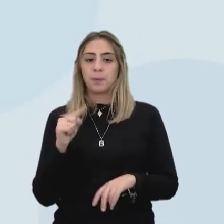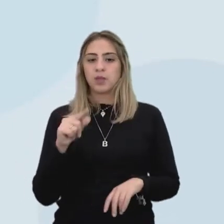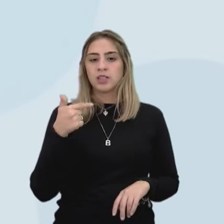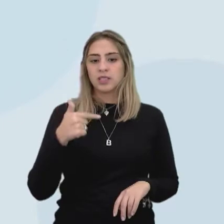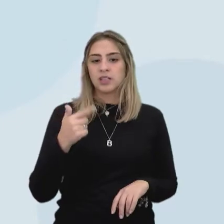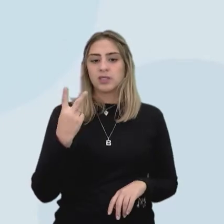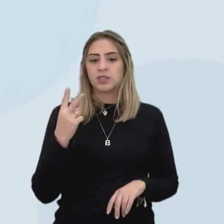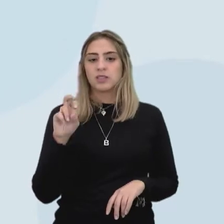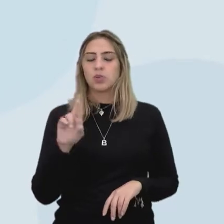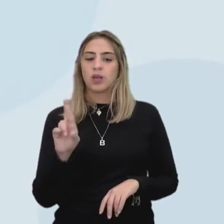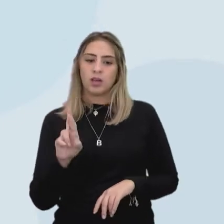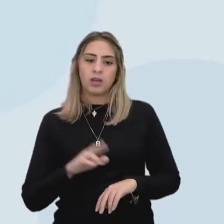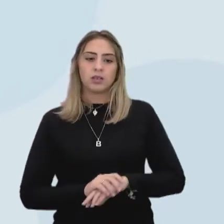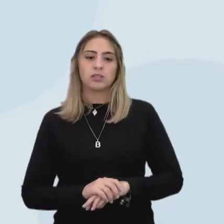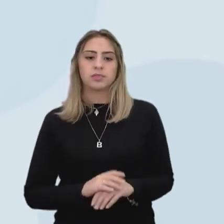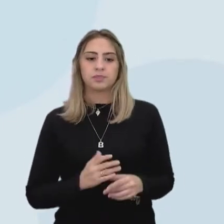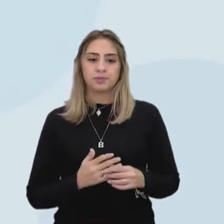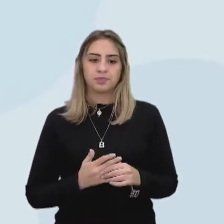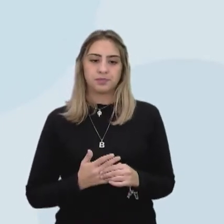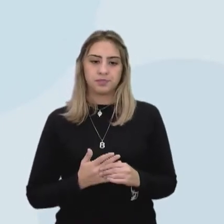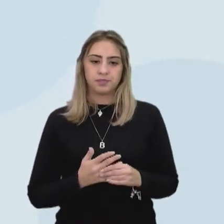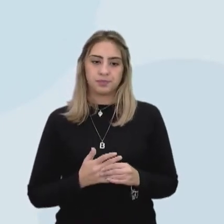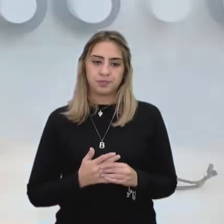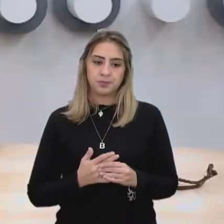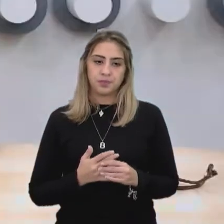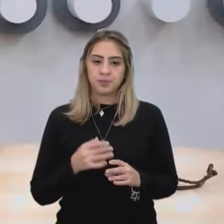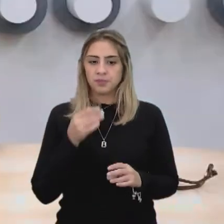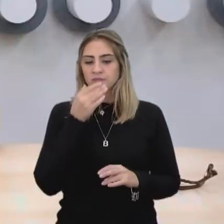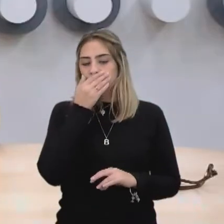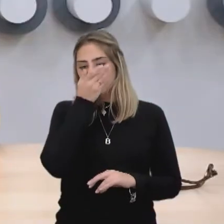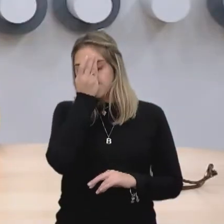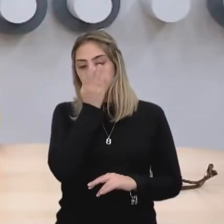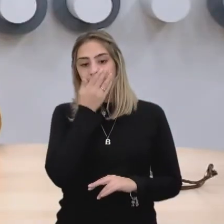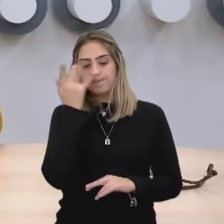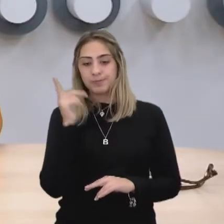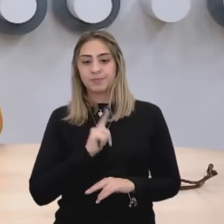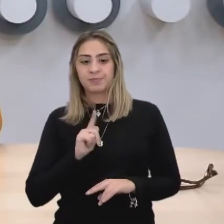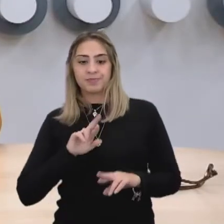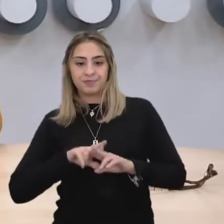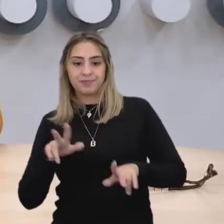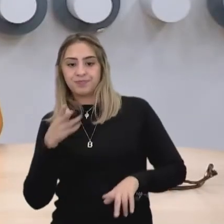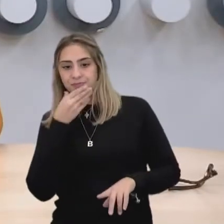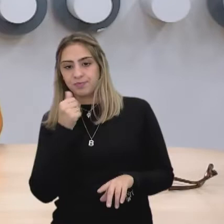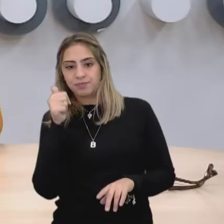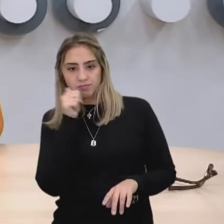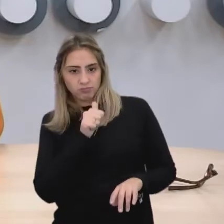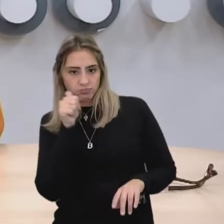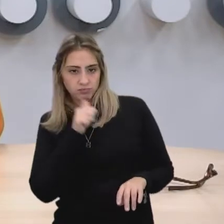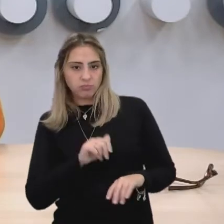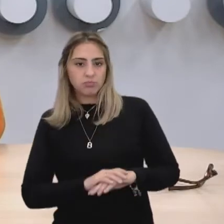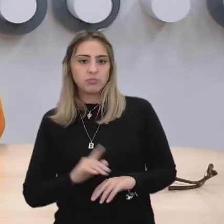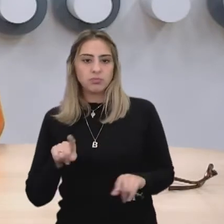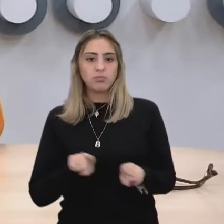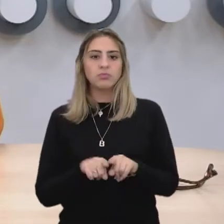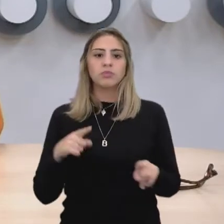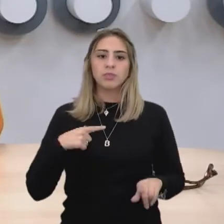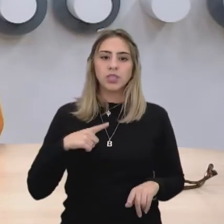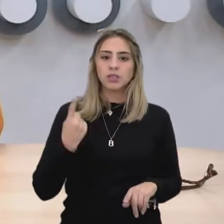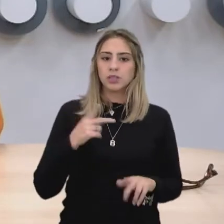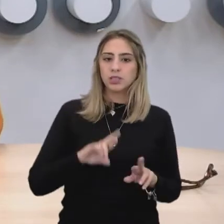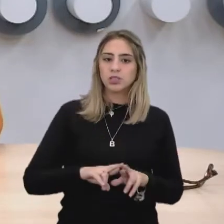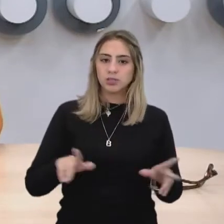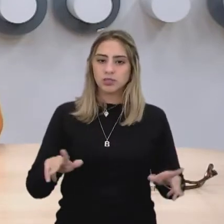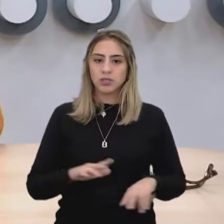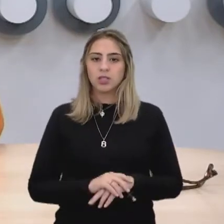1.725. Então, além de nós temos aí uma diferença entre homens e mulheres, nós também temos uma